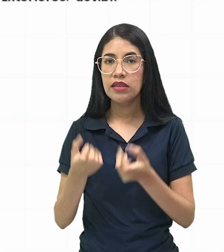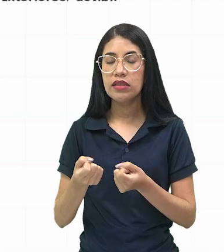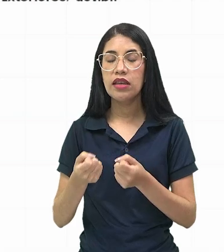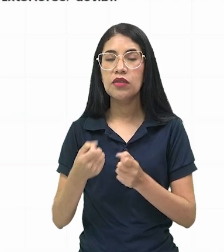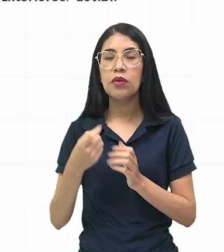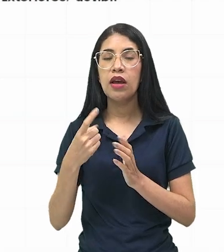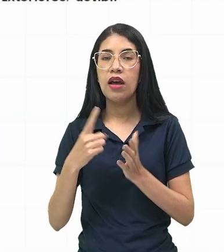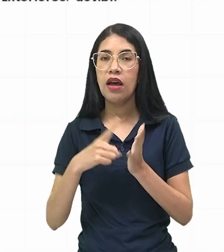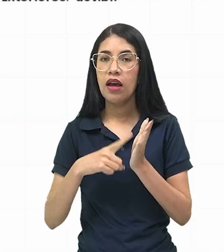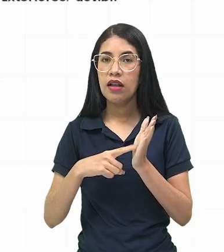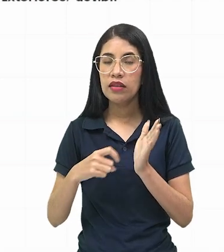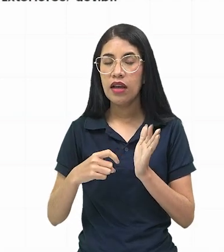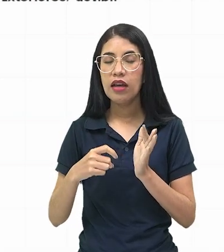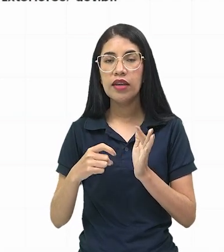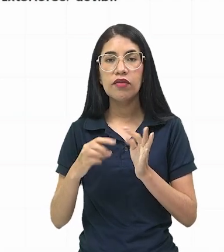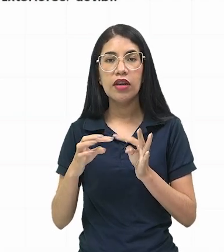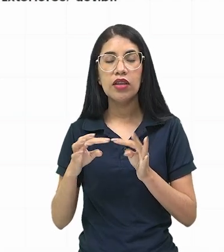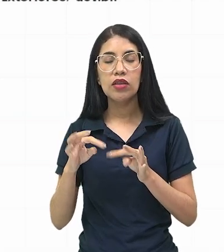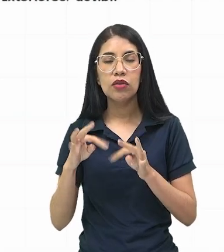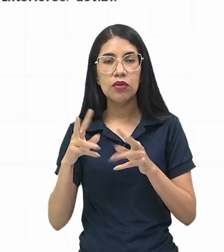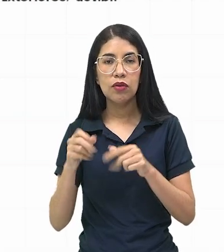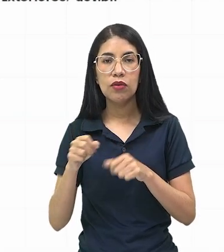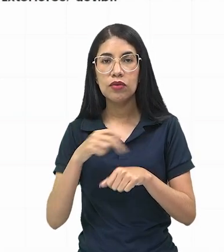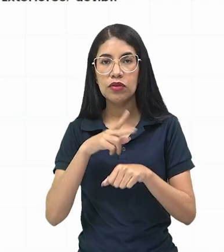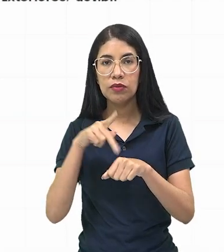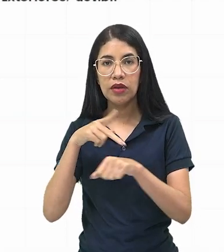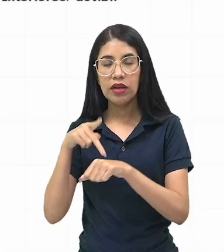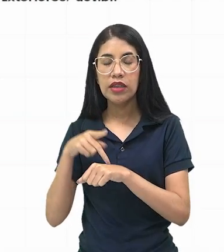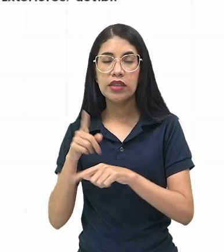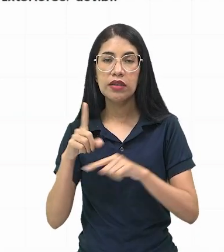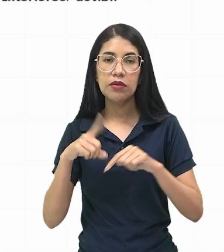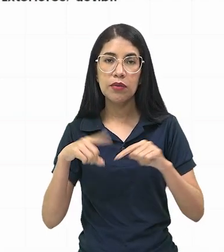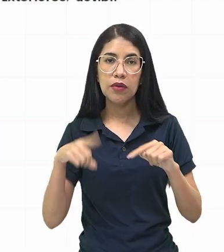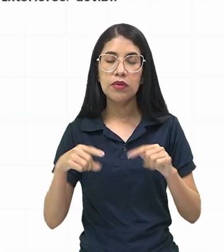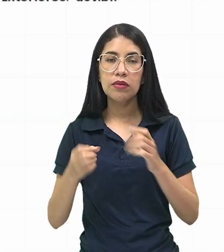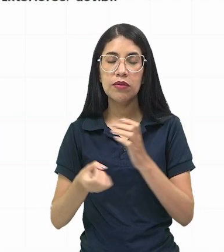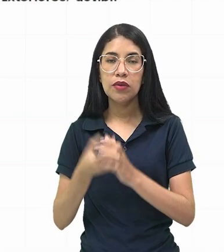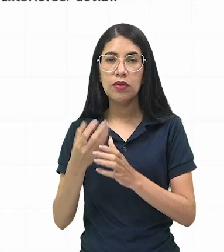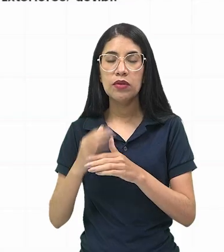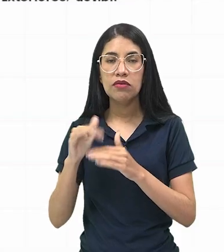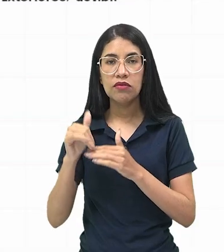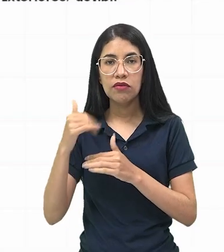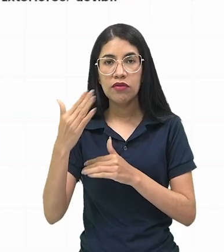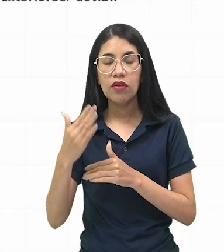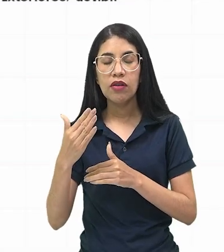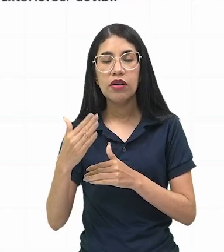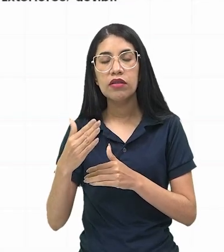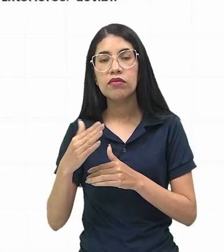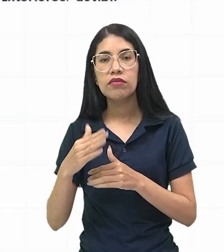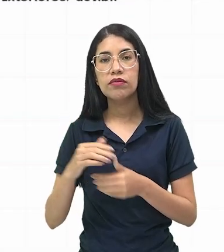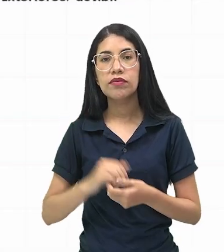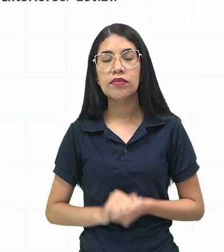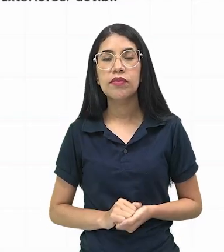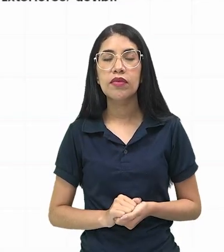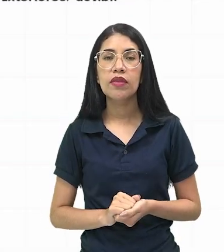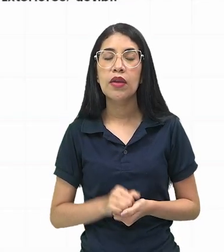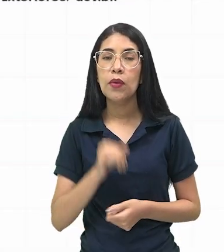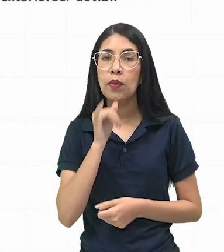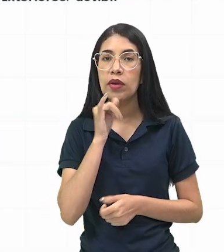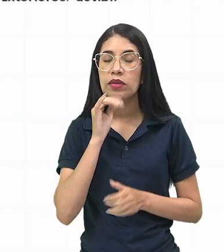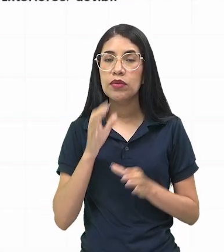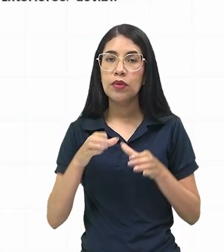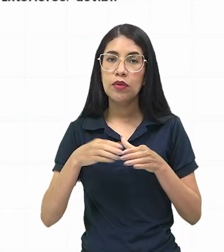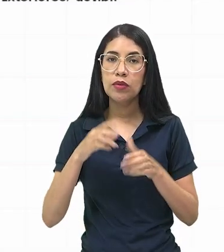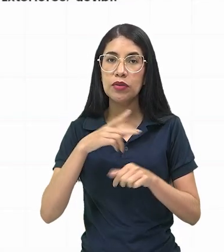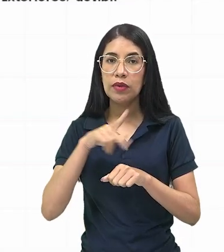mesma tarifa, a mesma TEC, né, a tarifa externa comum, para os produtos que são produzidos lá fora do bloco econômico. Um exemplo de um bloco